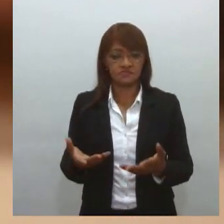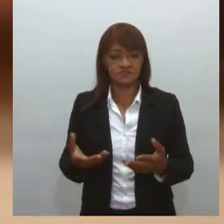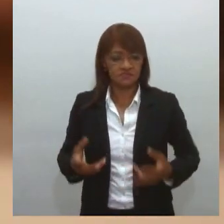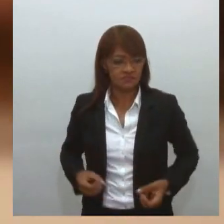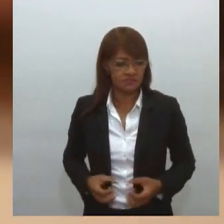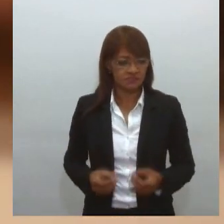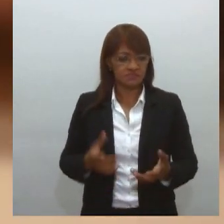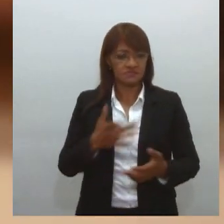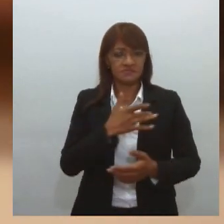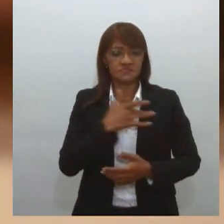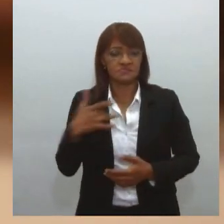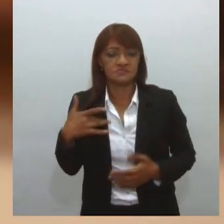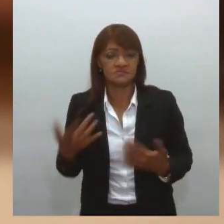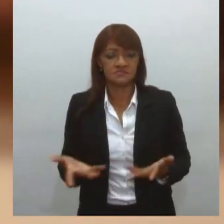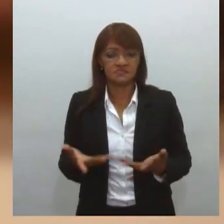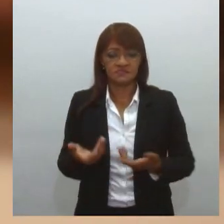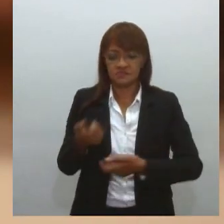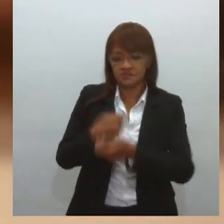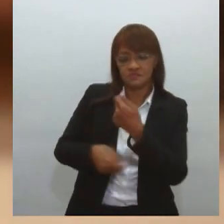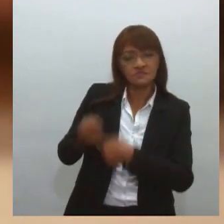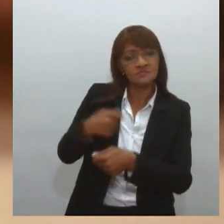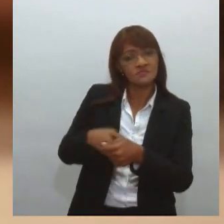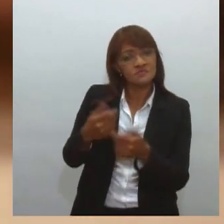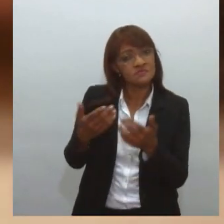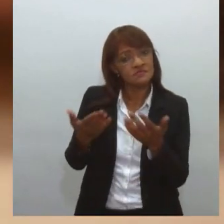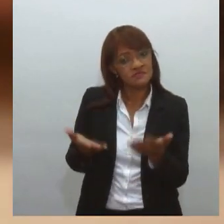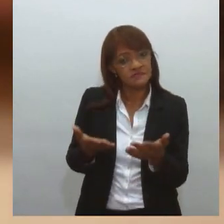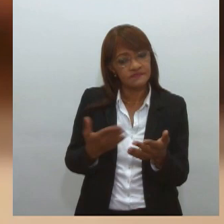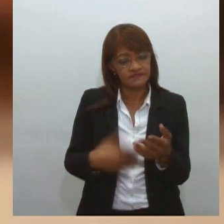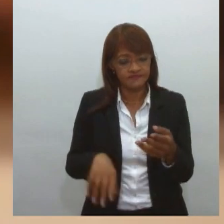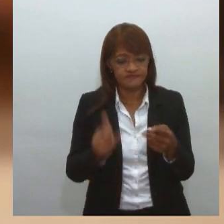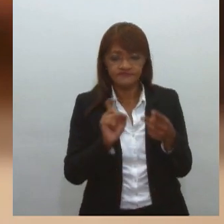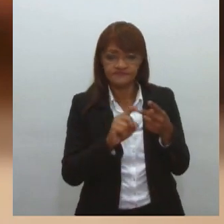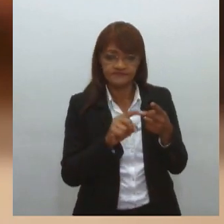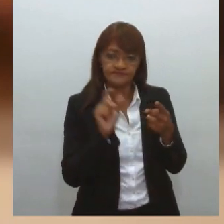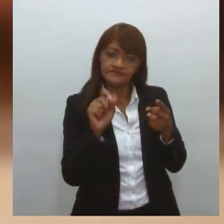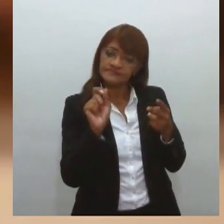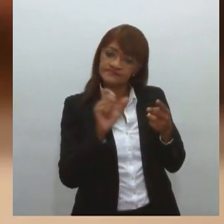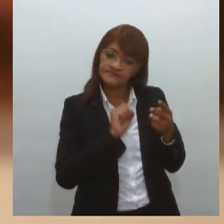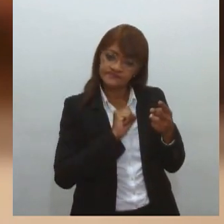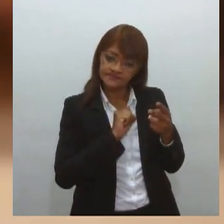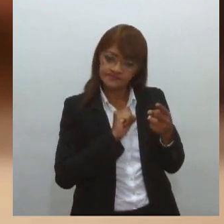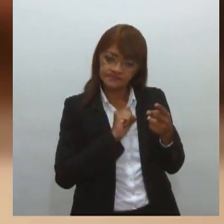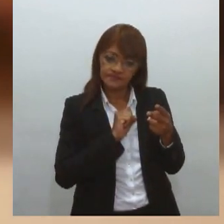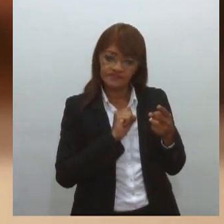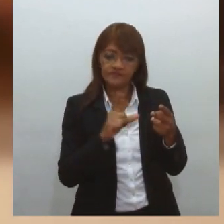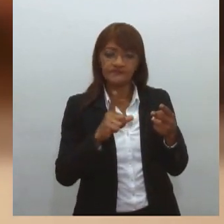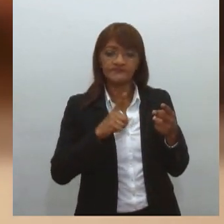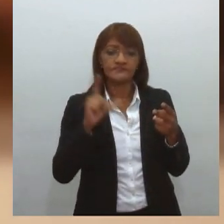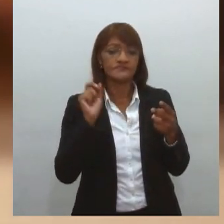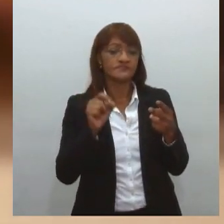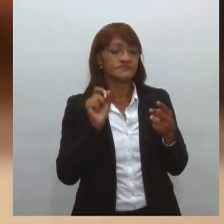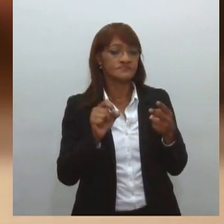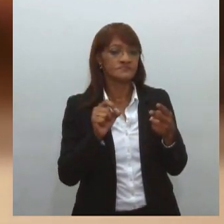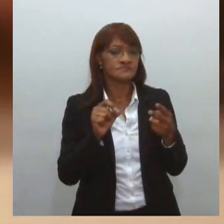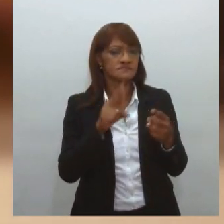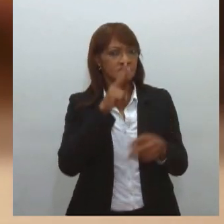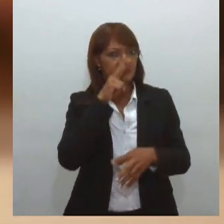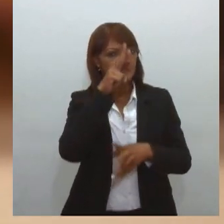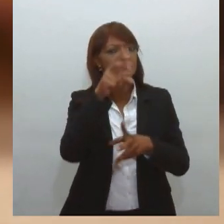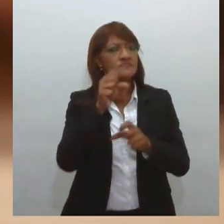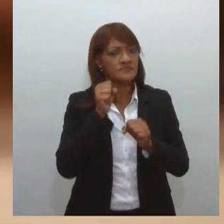política da autonomia econômica? O segundo pilar, Acival, envolve uma pauta que é muito forte ainda para o